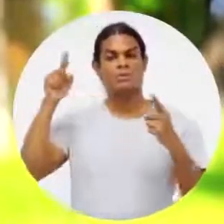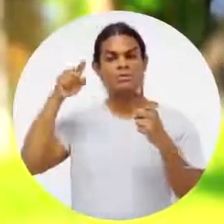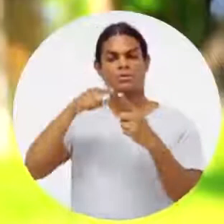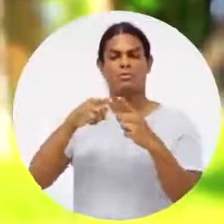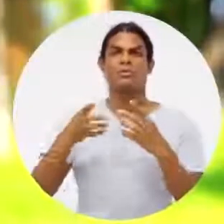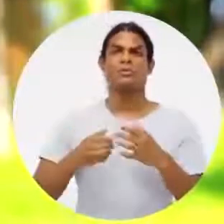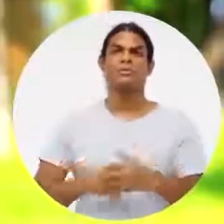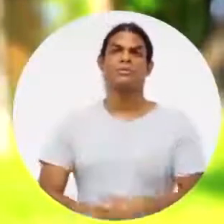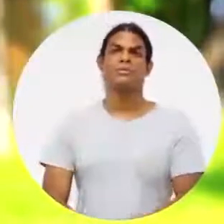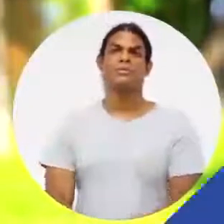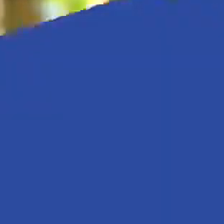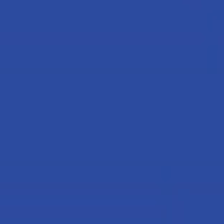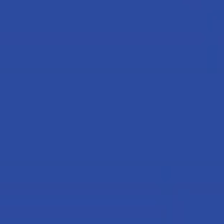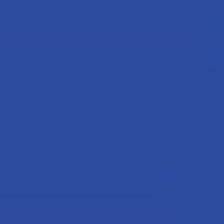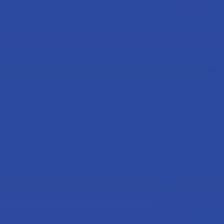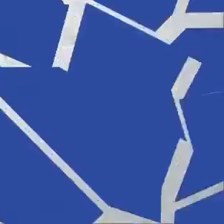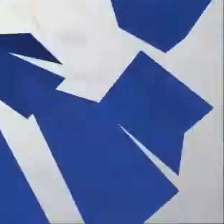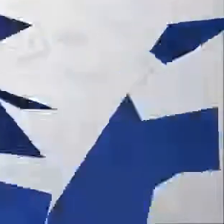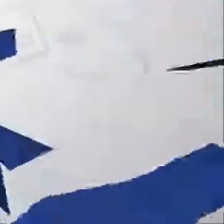usuário. Ficou fácil?